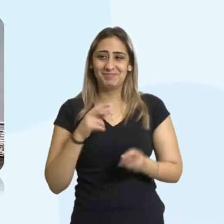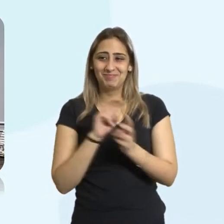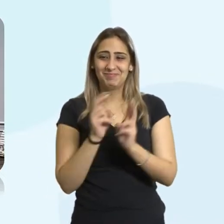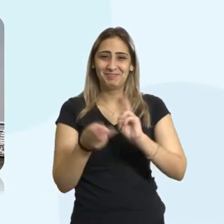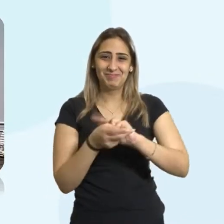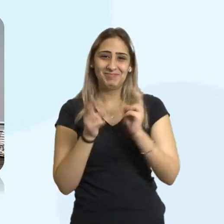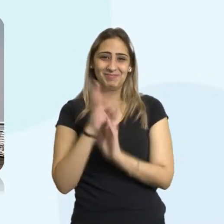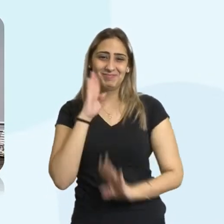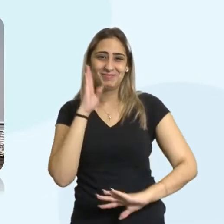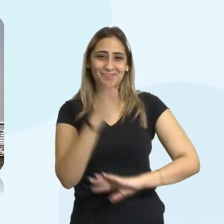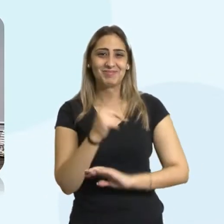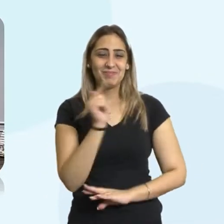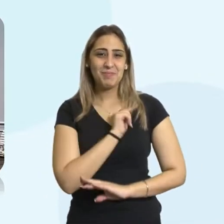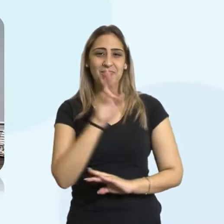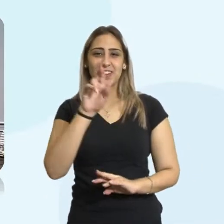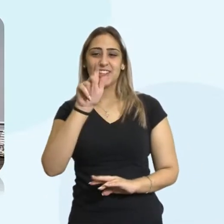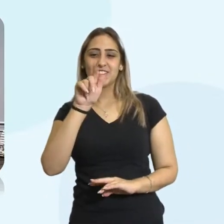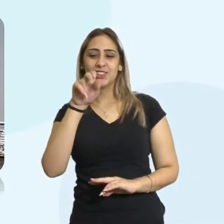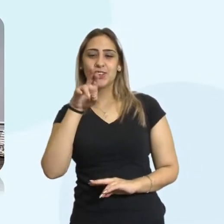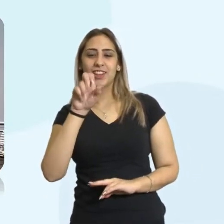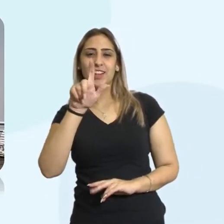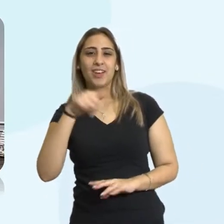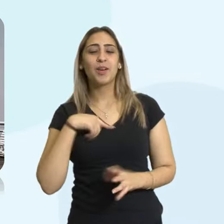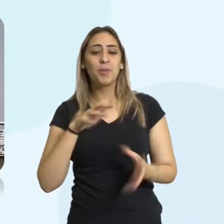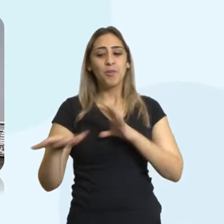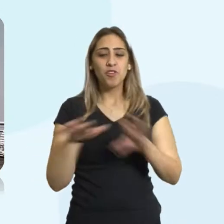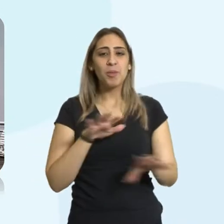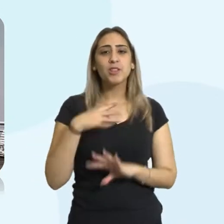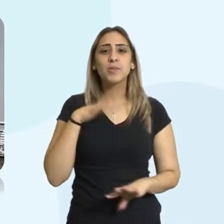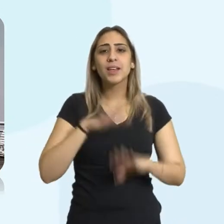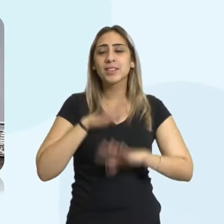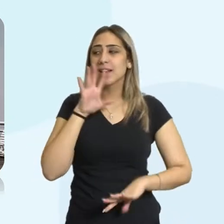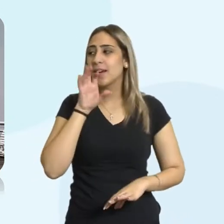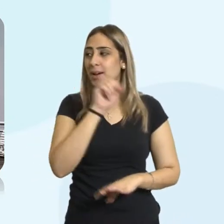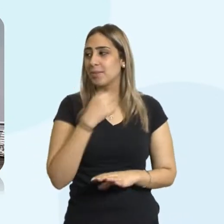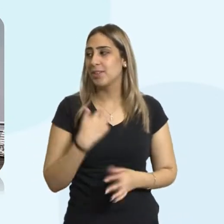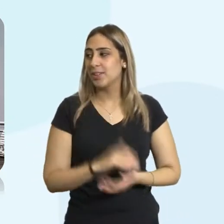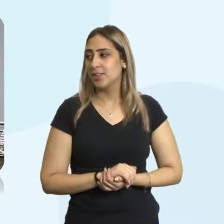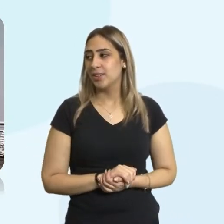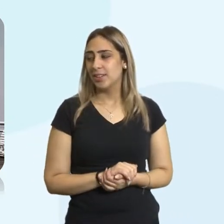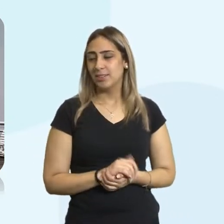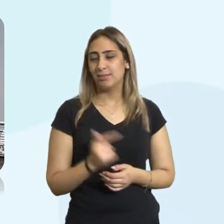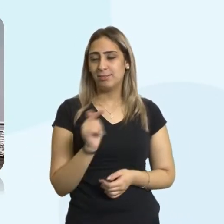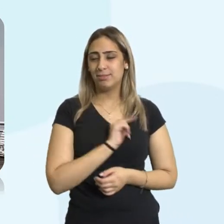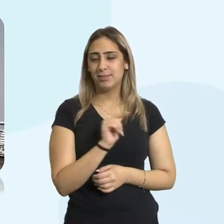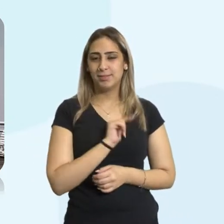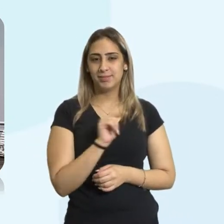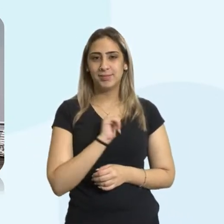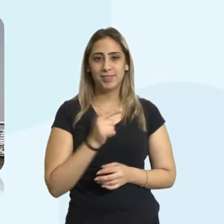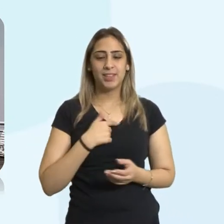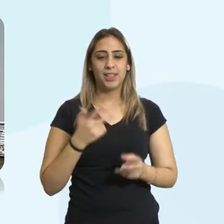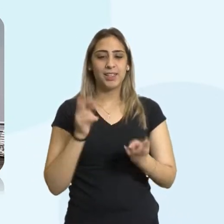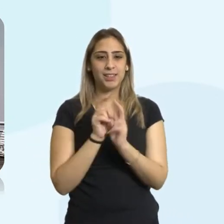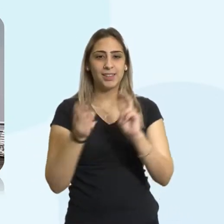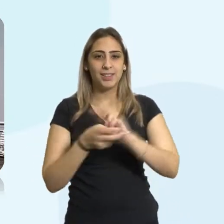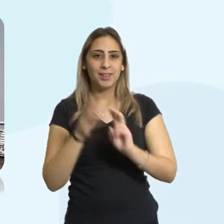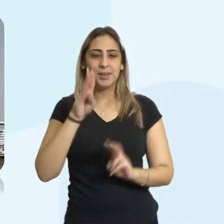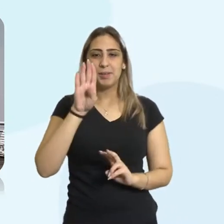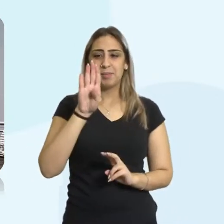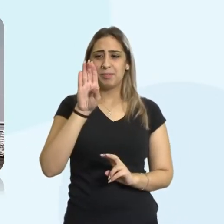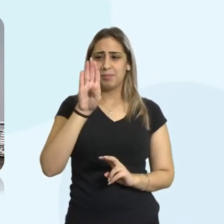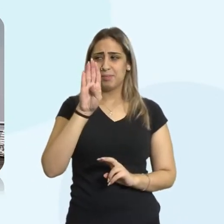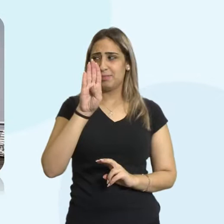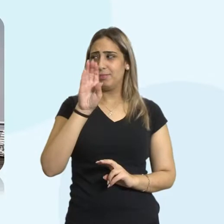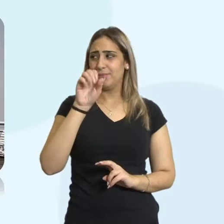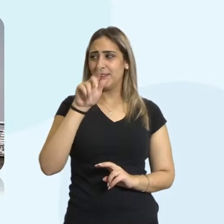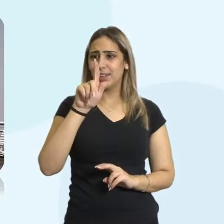direto a gente tem capoeira regional que aqueles movimentos mais rápidos e acrobáticos né eles tem também a capoeira de Benguela